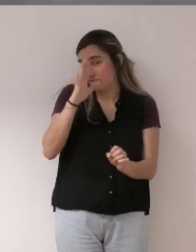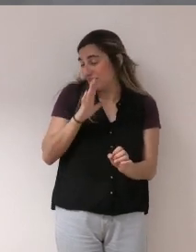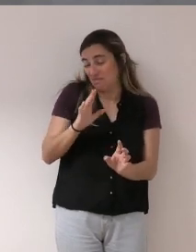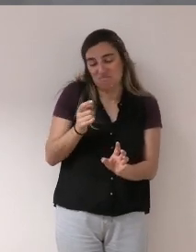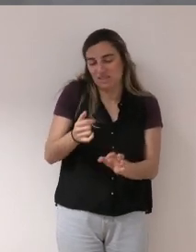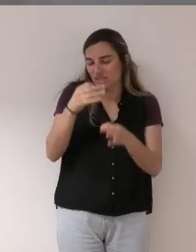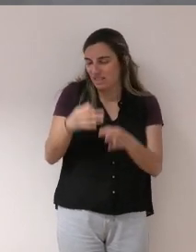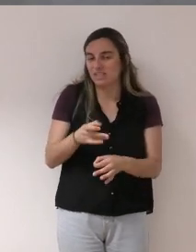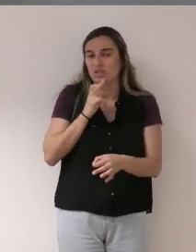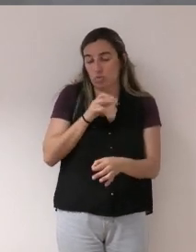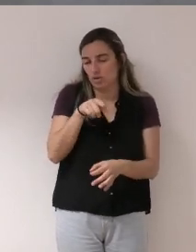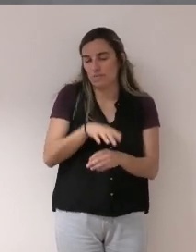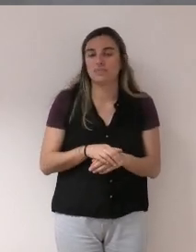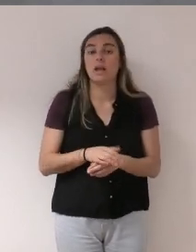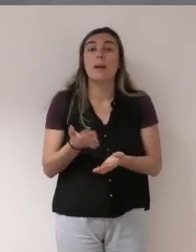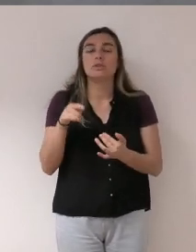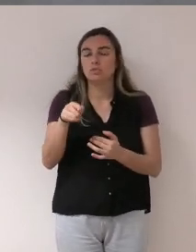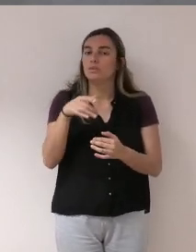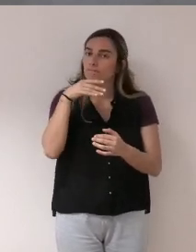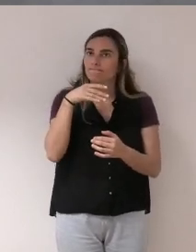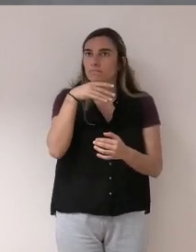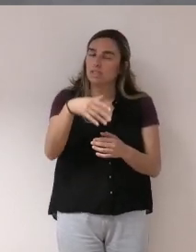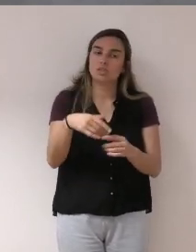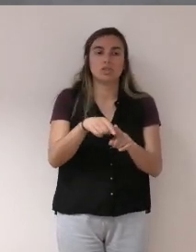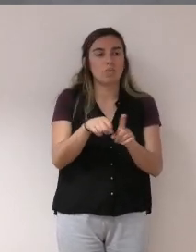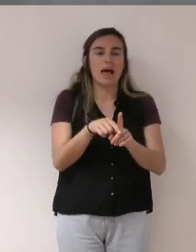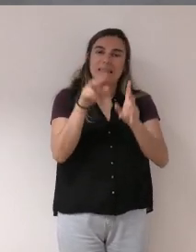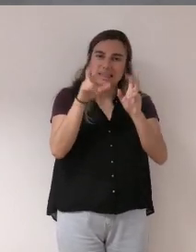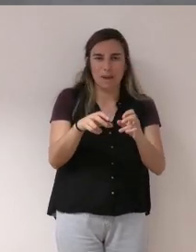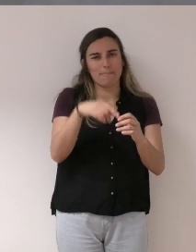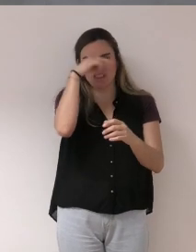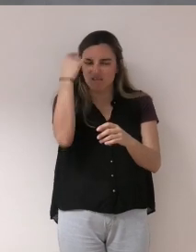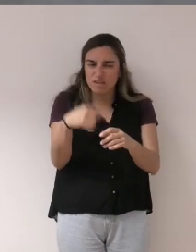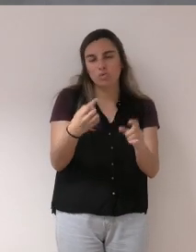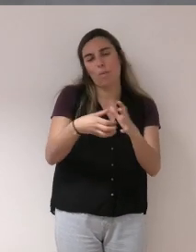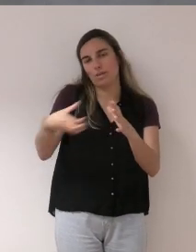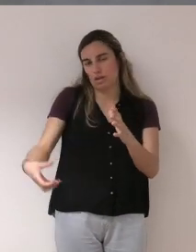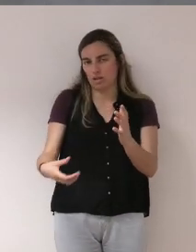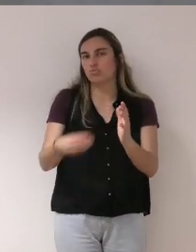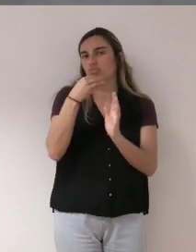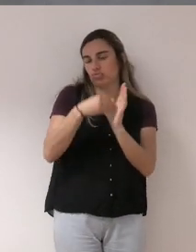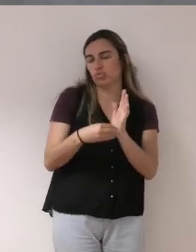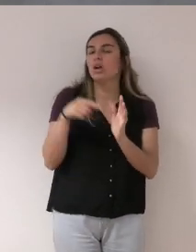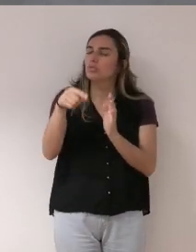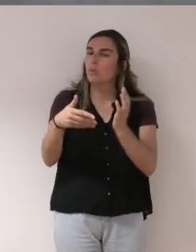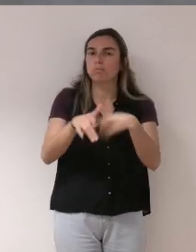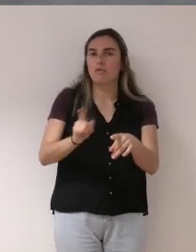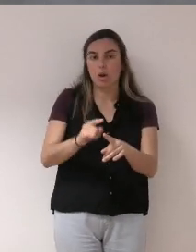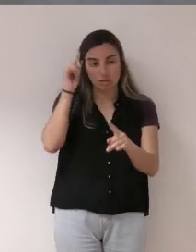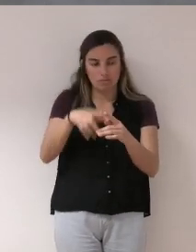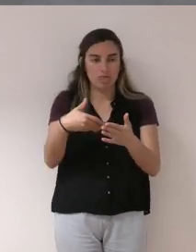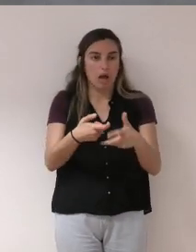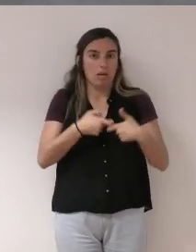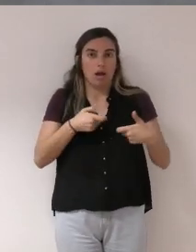Quando o Helder trata temas realmente ásperos, difíceis, e tem coragem de os tratar, não o faz, obviamente, para